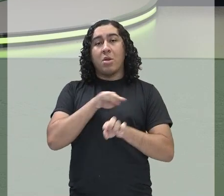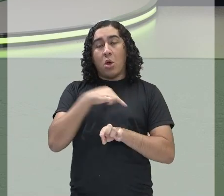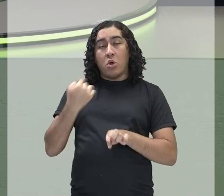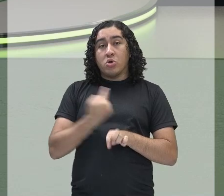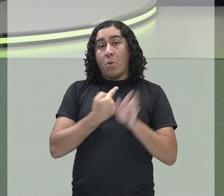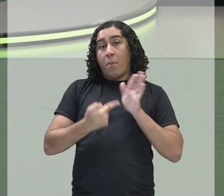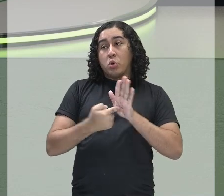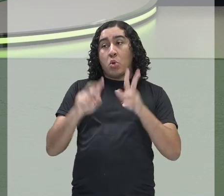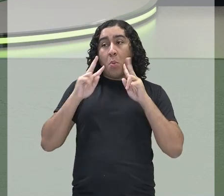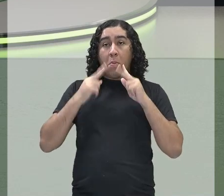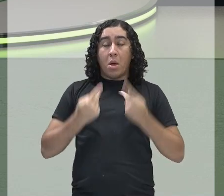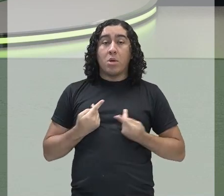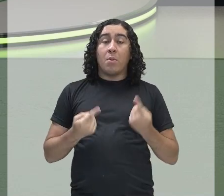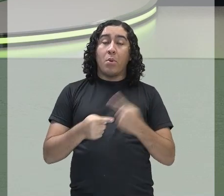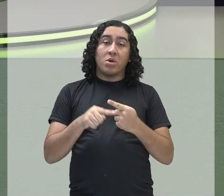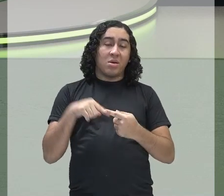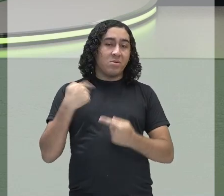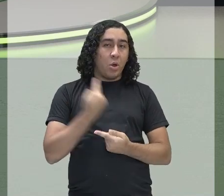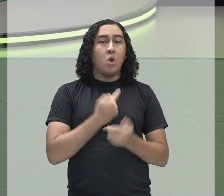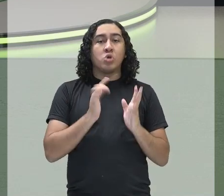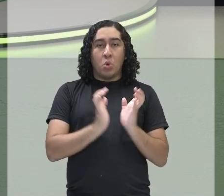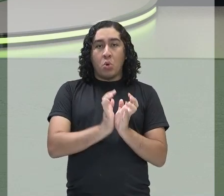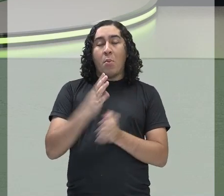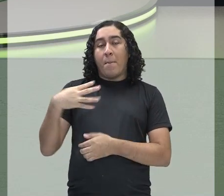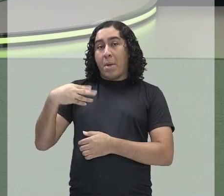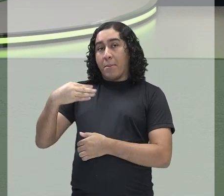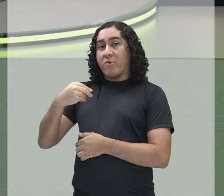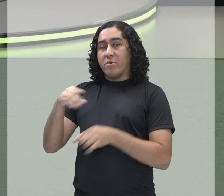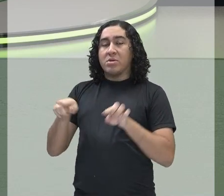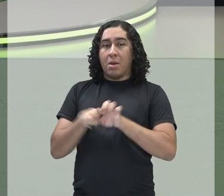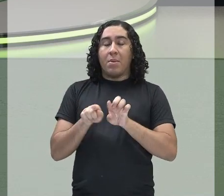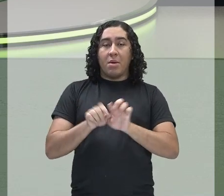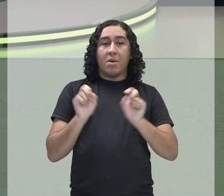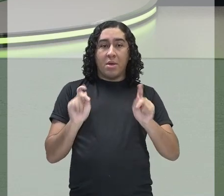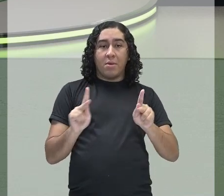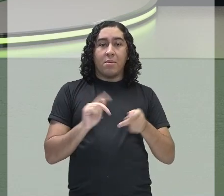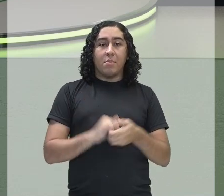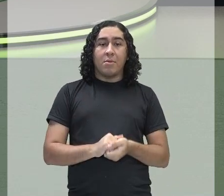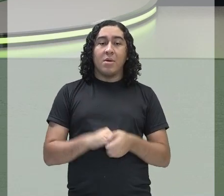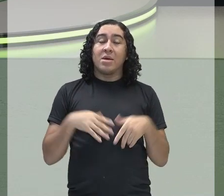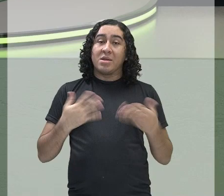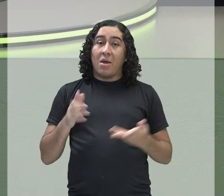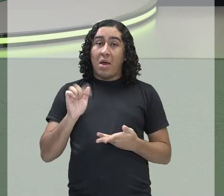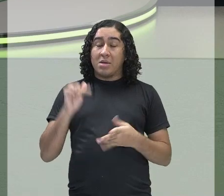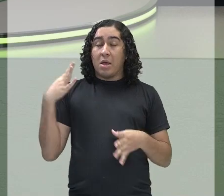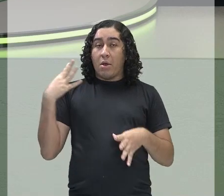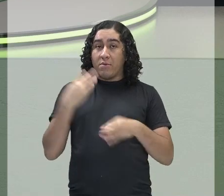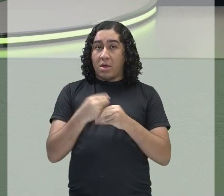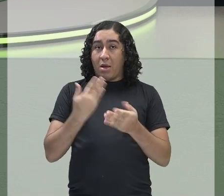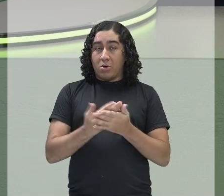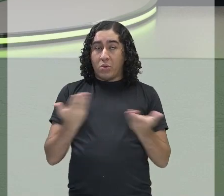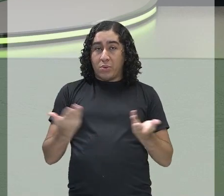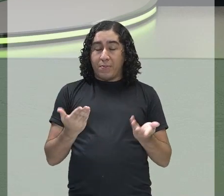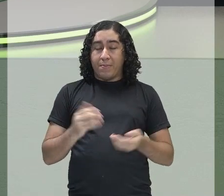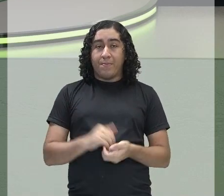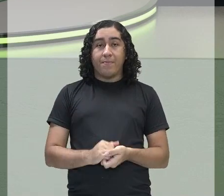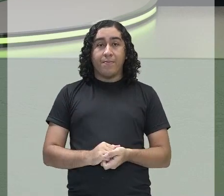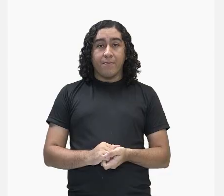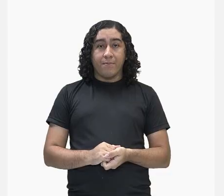humano porque nós fazemos parte aí do grupo dos mamíferos, tá bom? Então, essa foi a nossa aula de revisão.